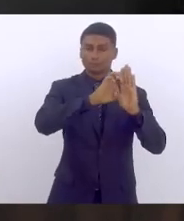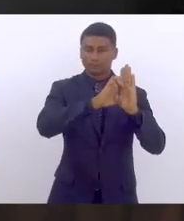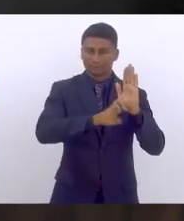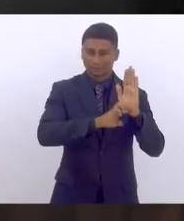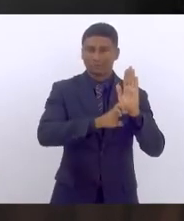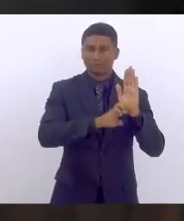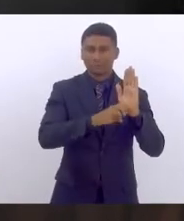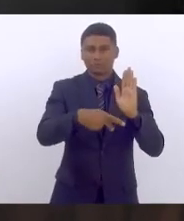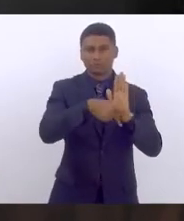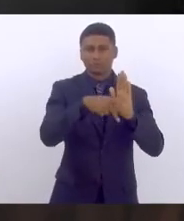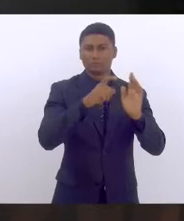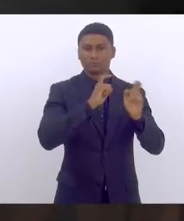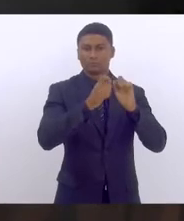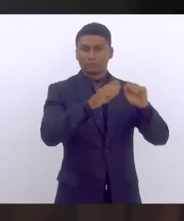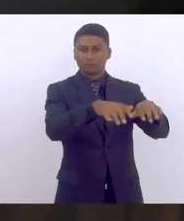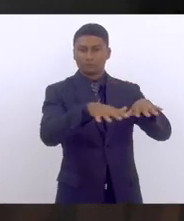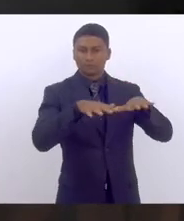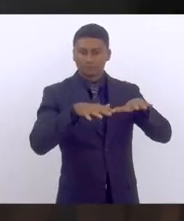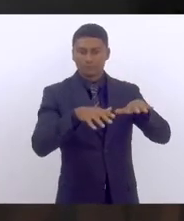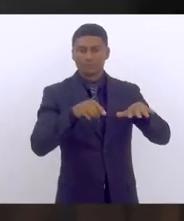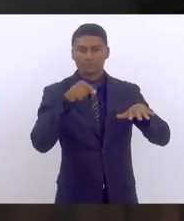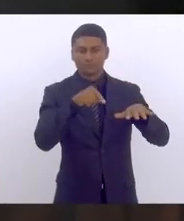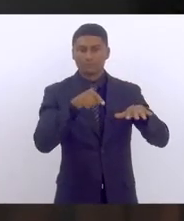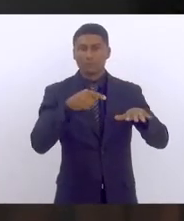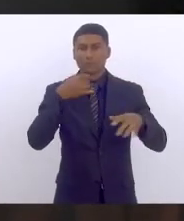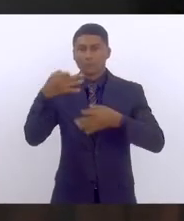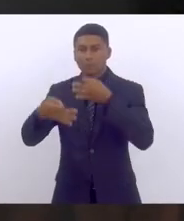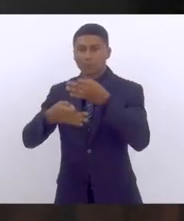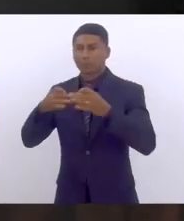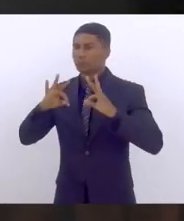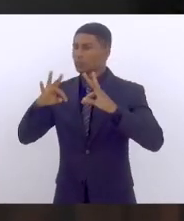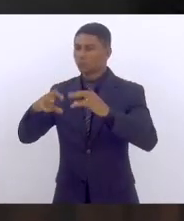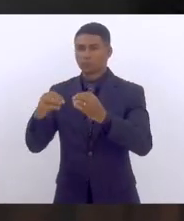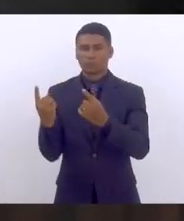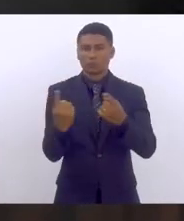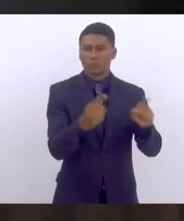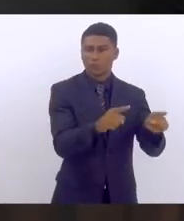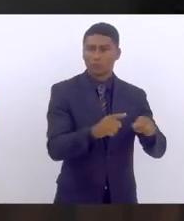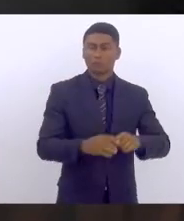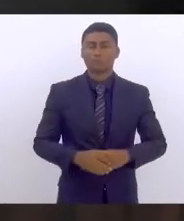de plenário com todos os pareceres contrários. Em votação,